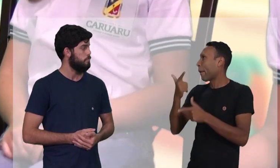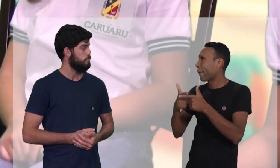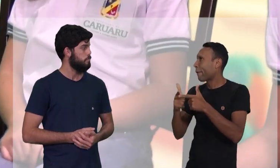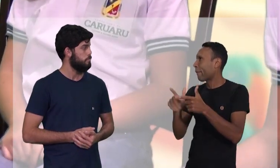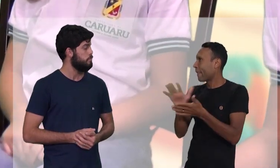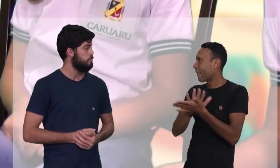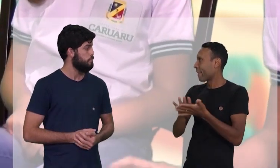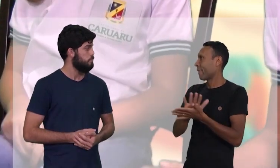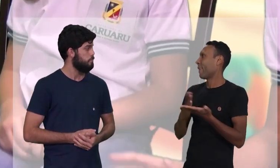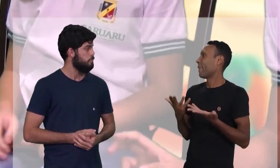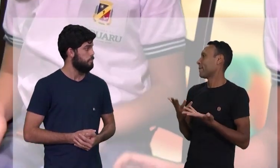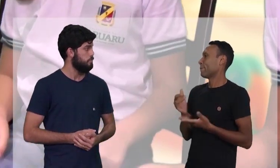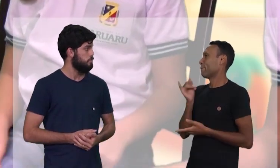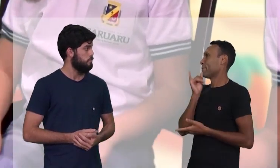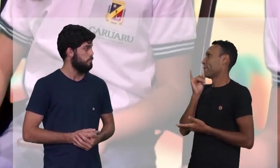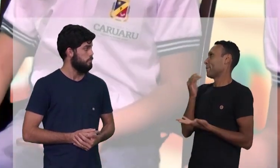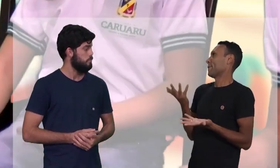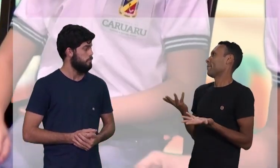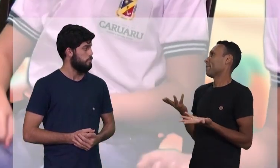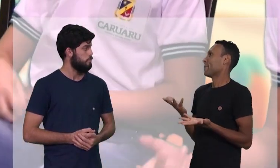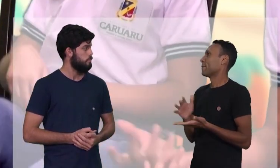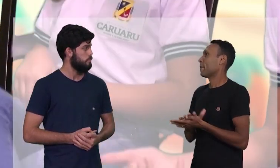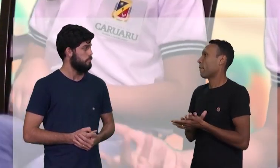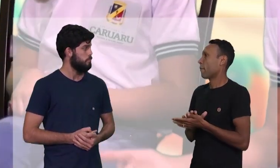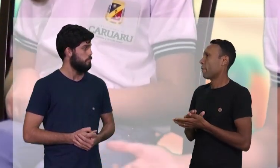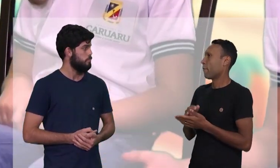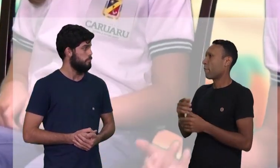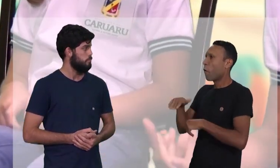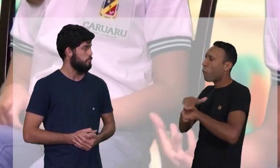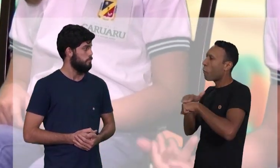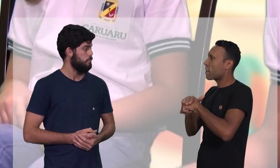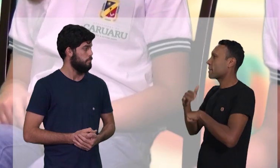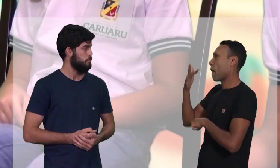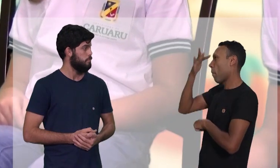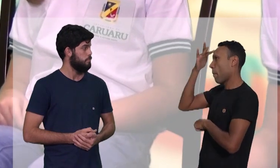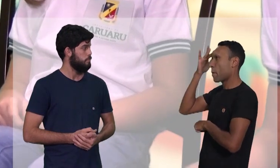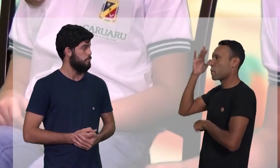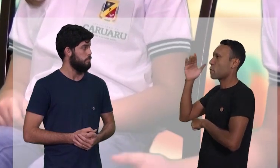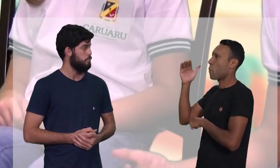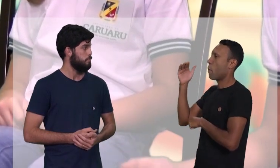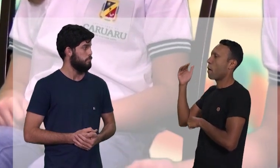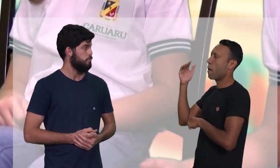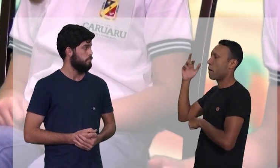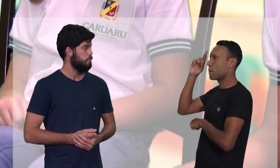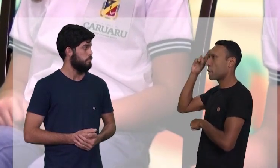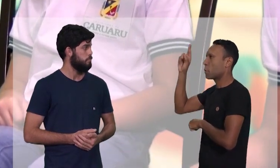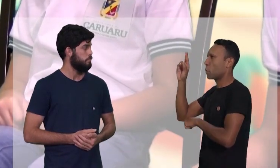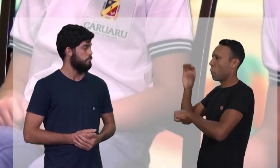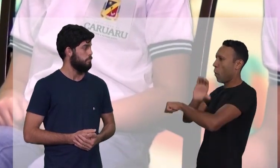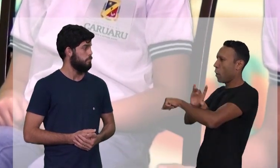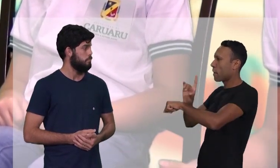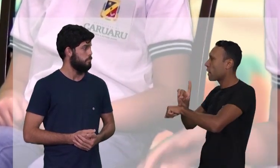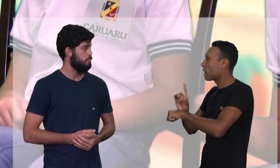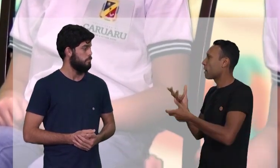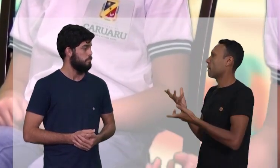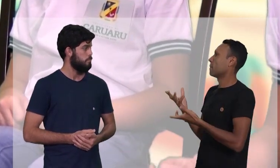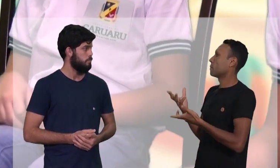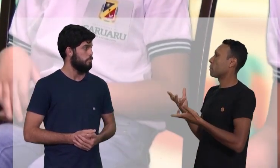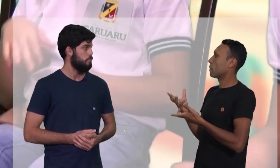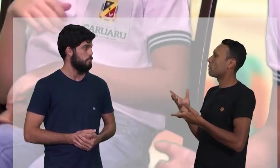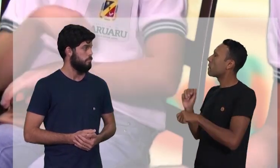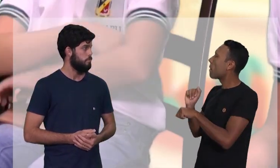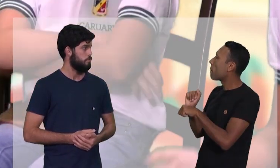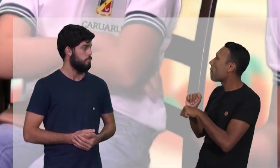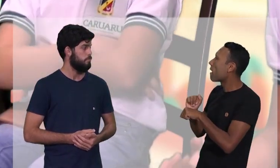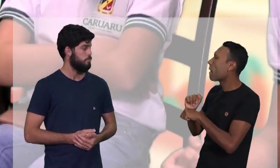com, digamos assim, meio que uma autoridade na escola, geralmente mostra, faz você